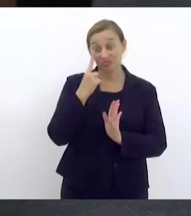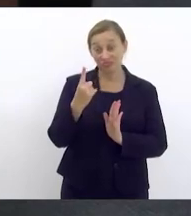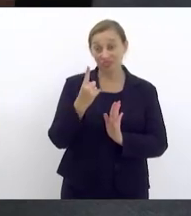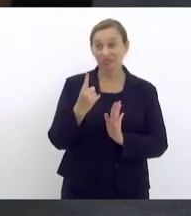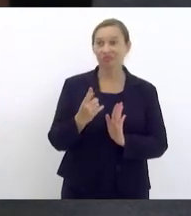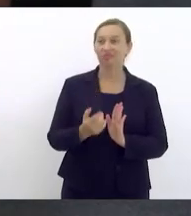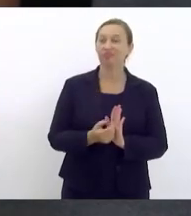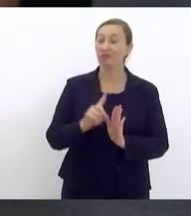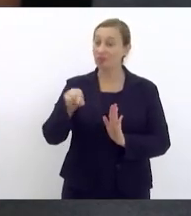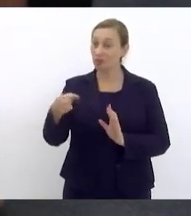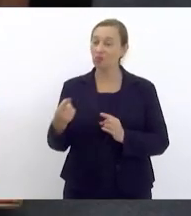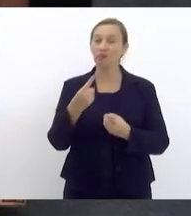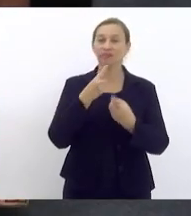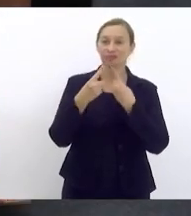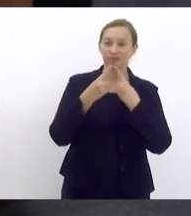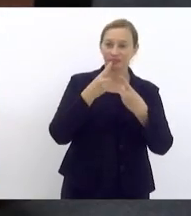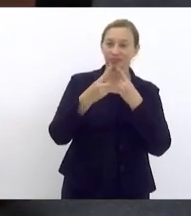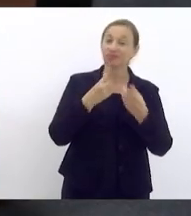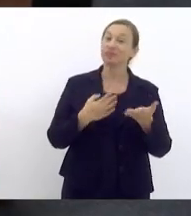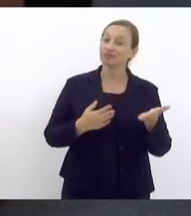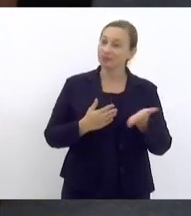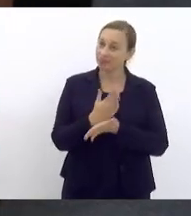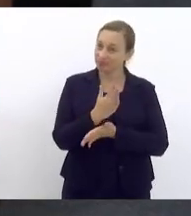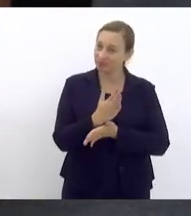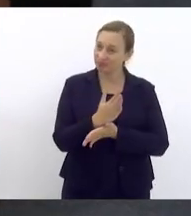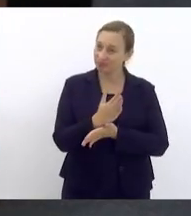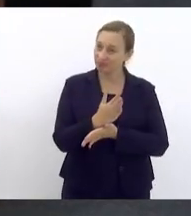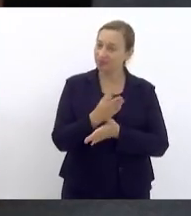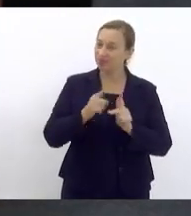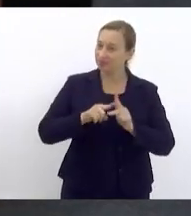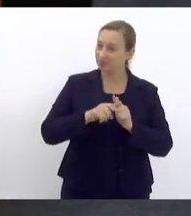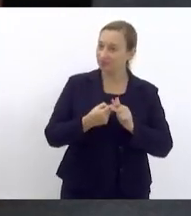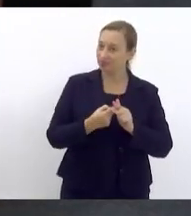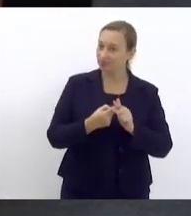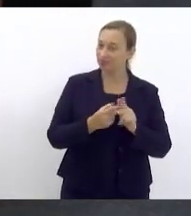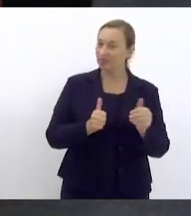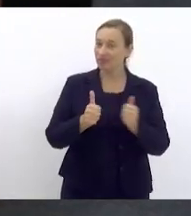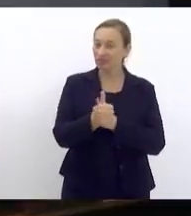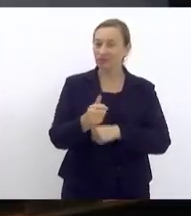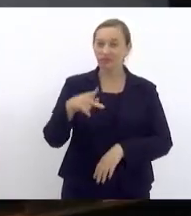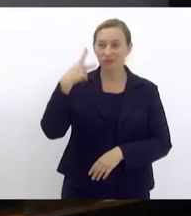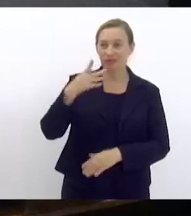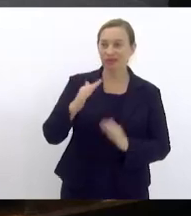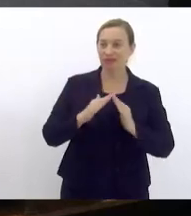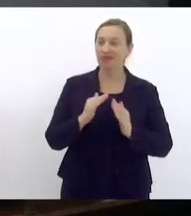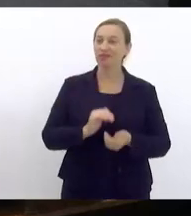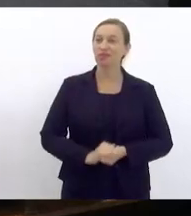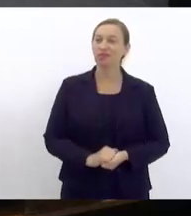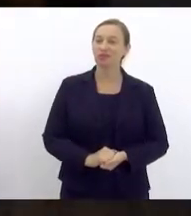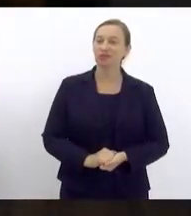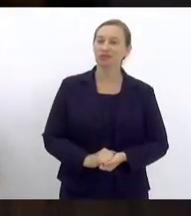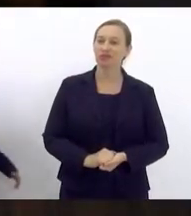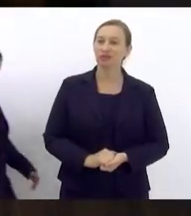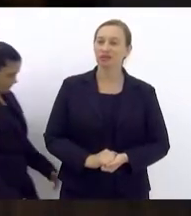outra discussão para ser aprovado e regulamentares frente parlamentares aqui na casa